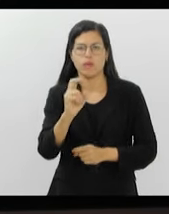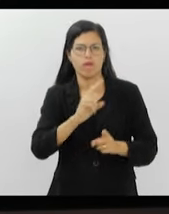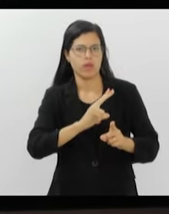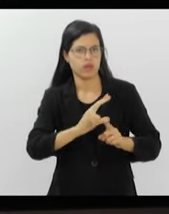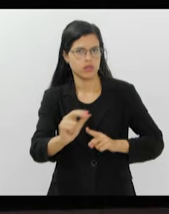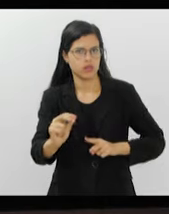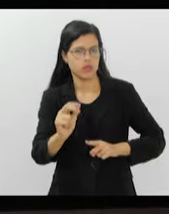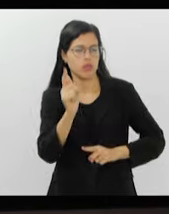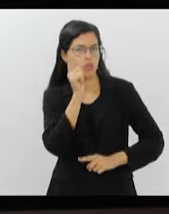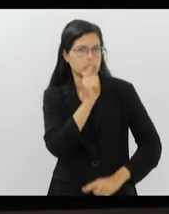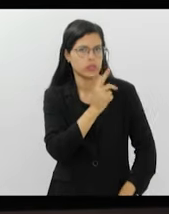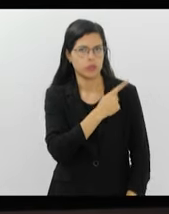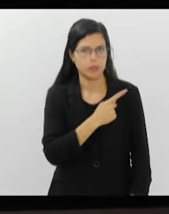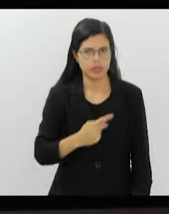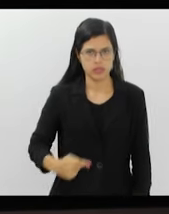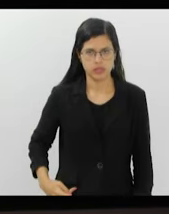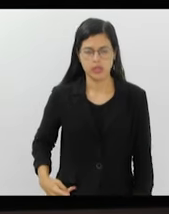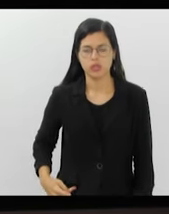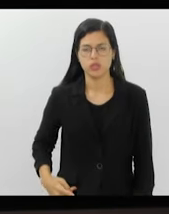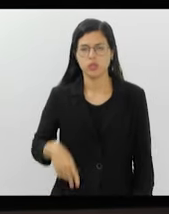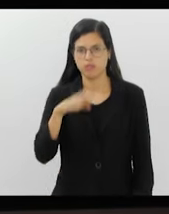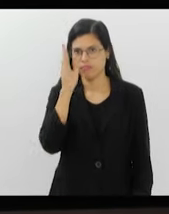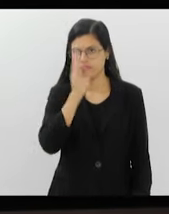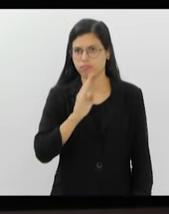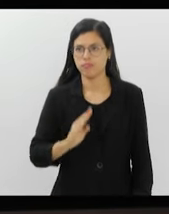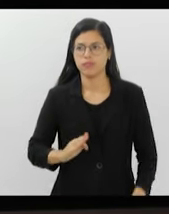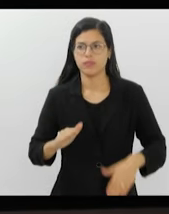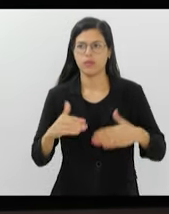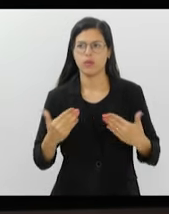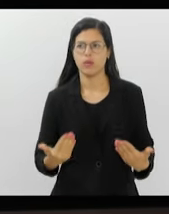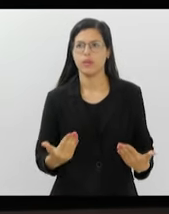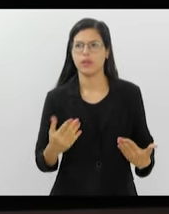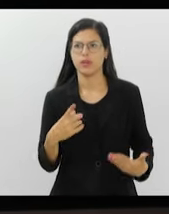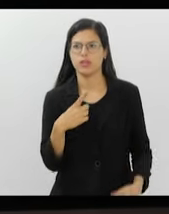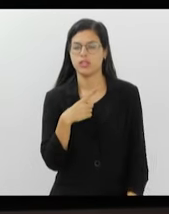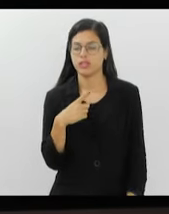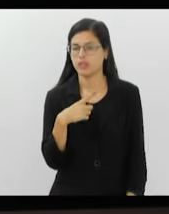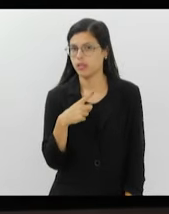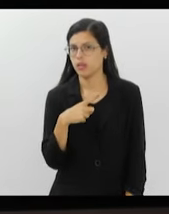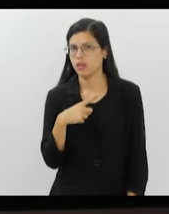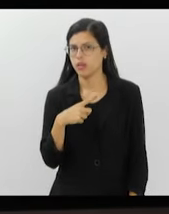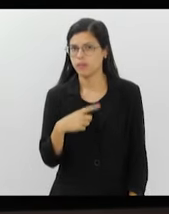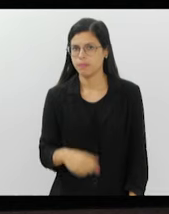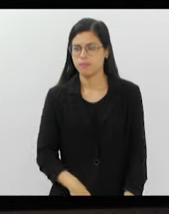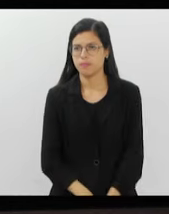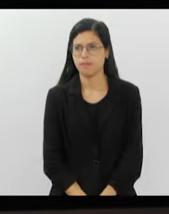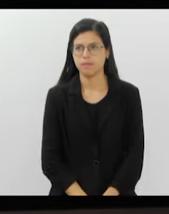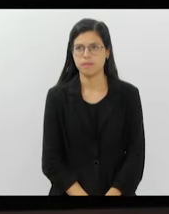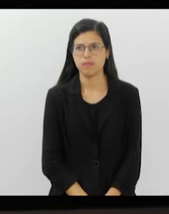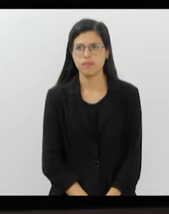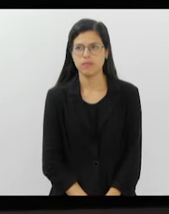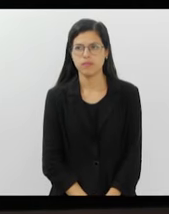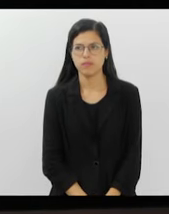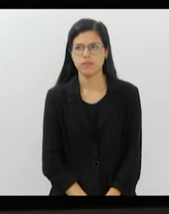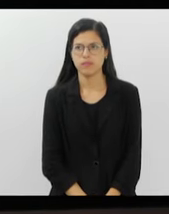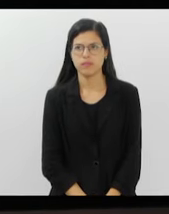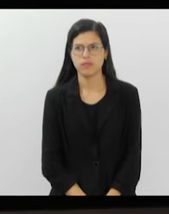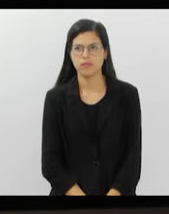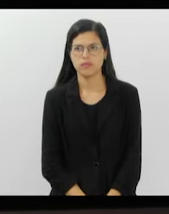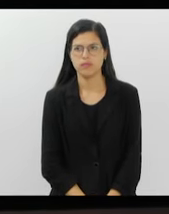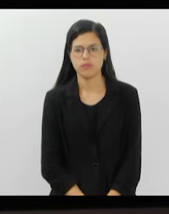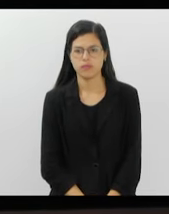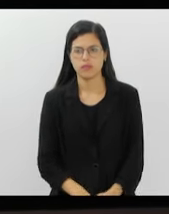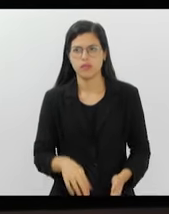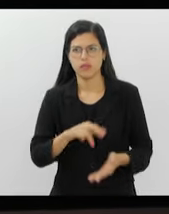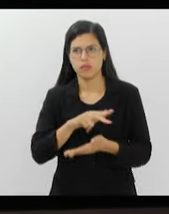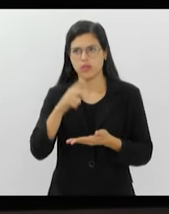república então Senhores o que a que a gente tem muito muita gente durante